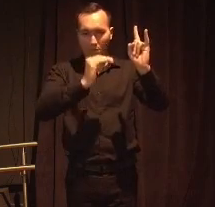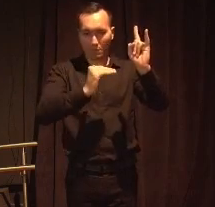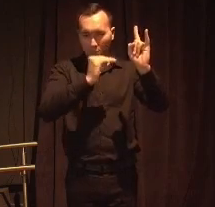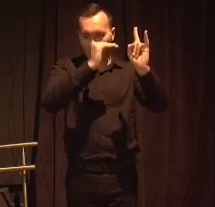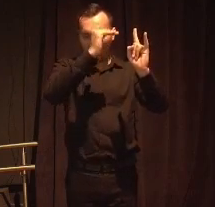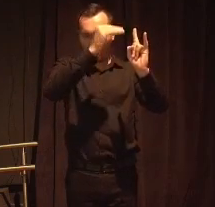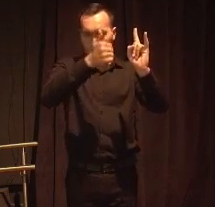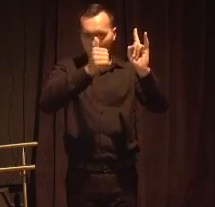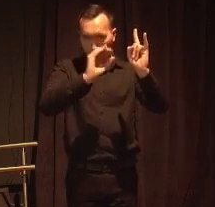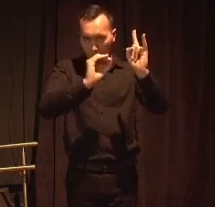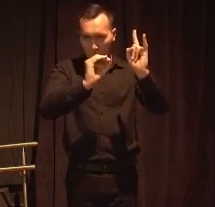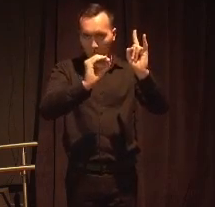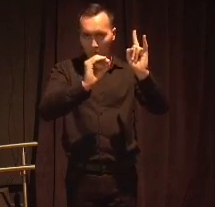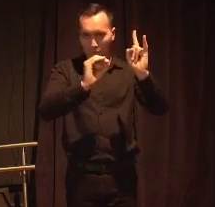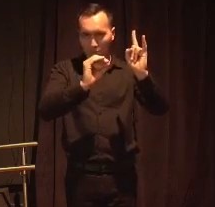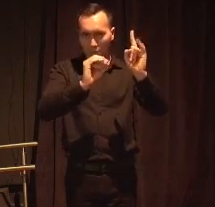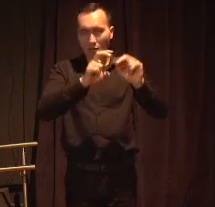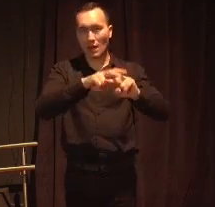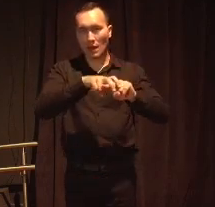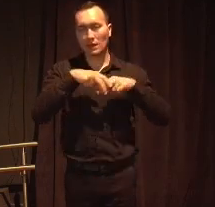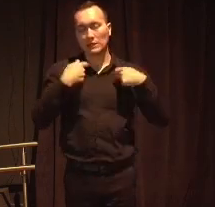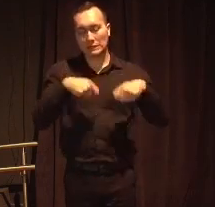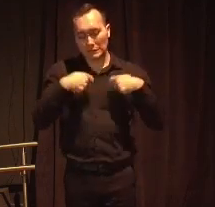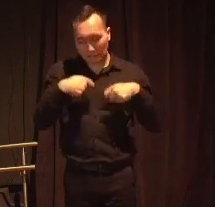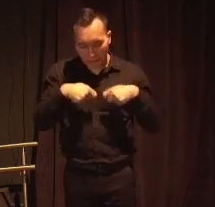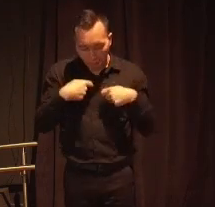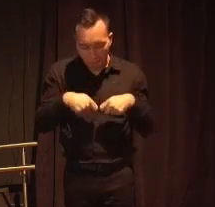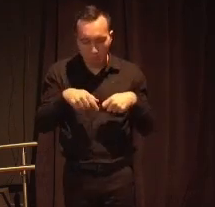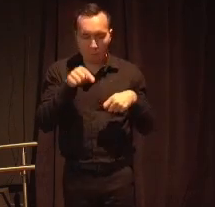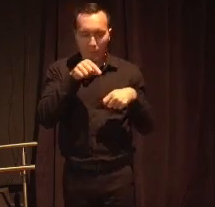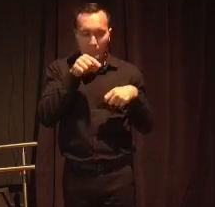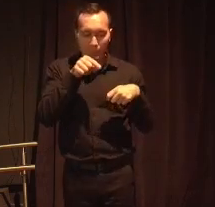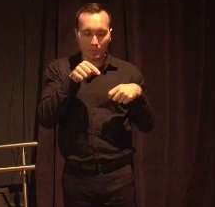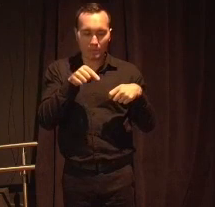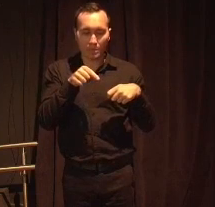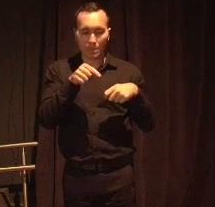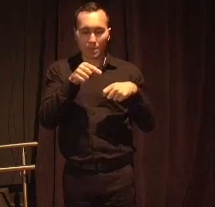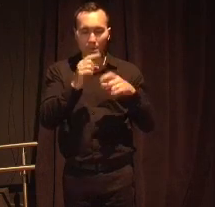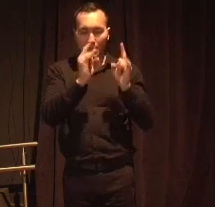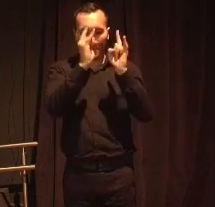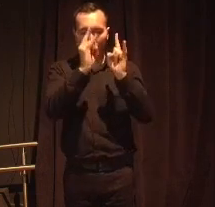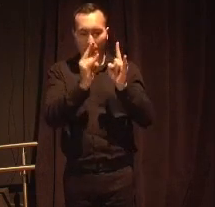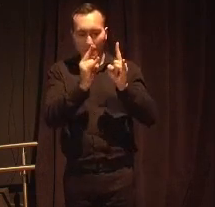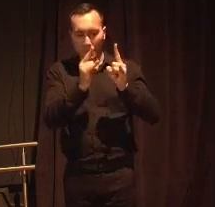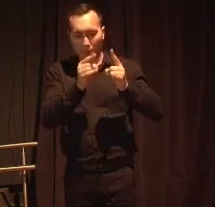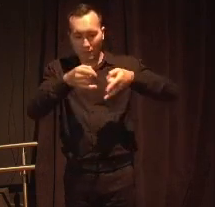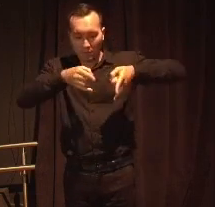10 andares, né? Então, isso é olhar de longo prazo, mas eu posso começar